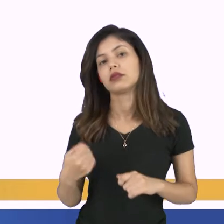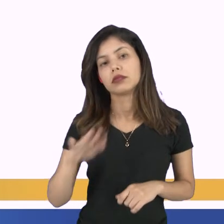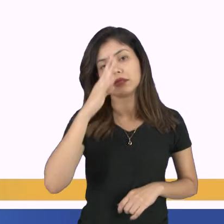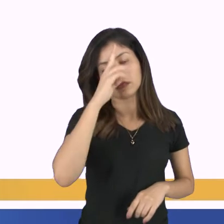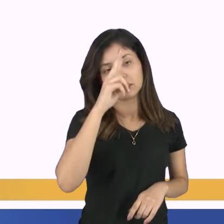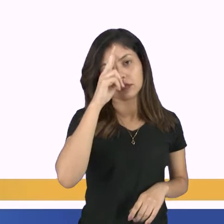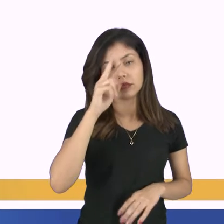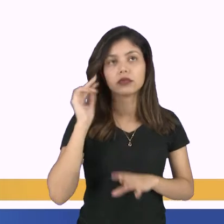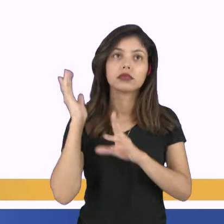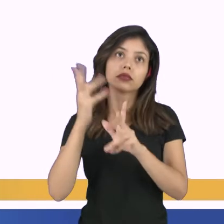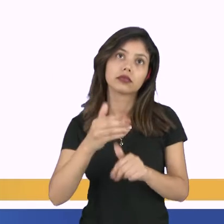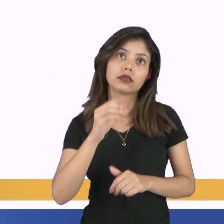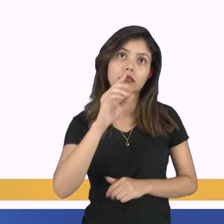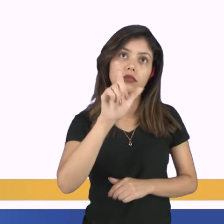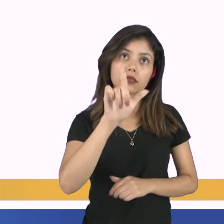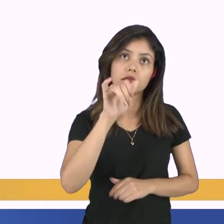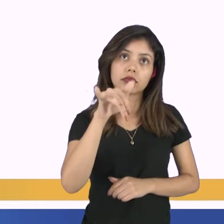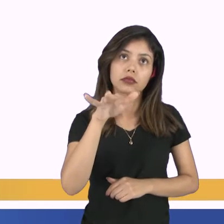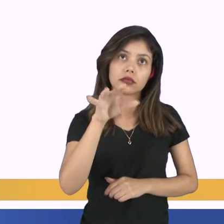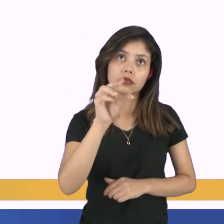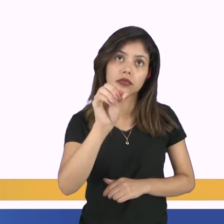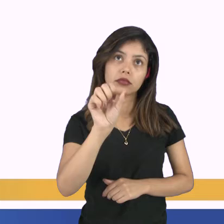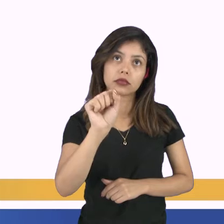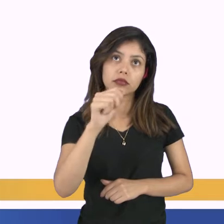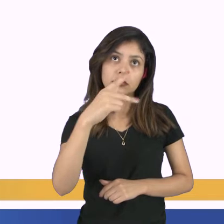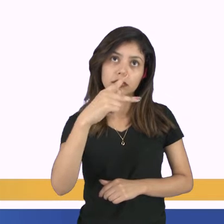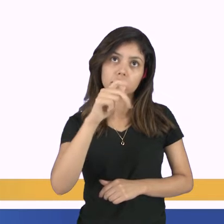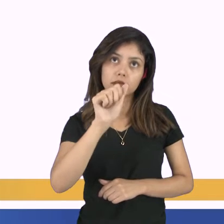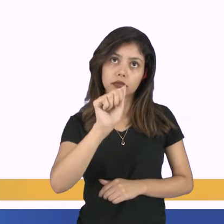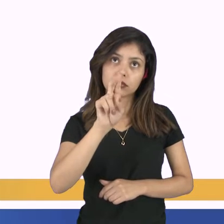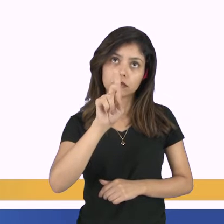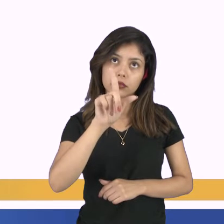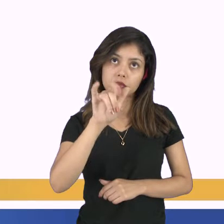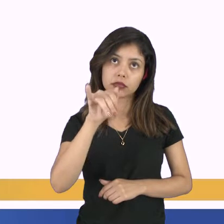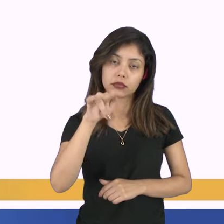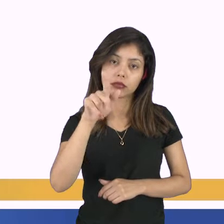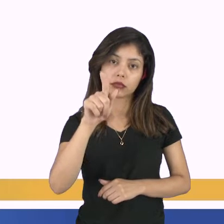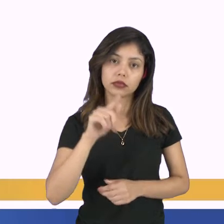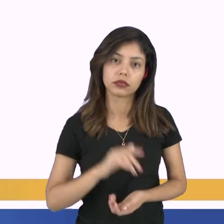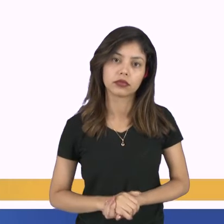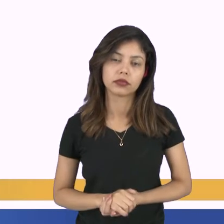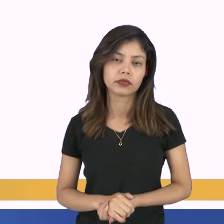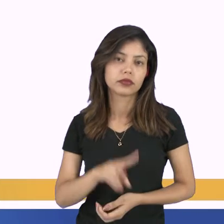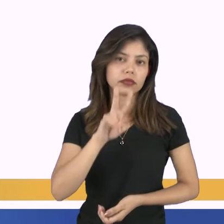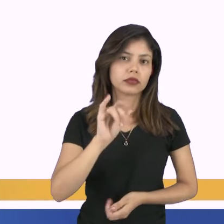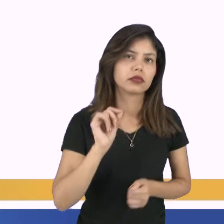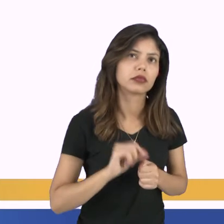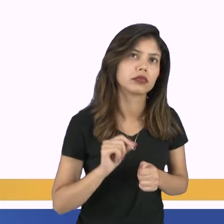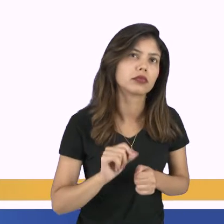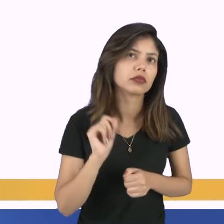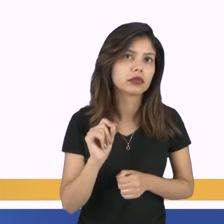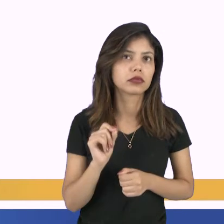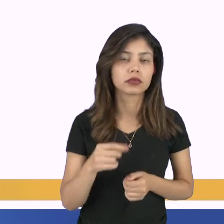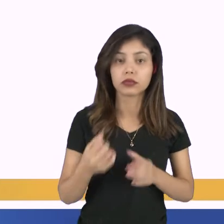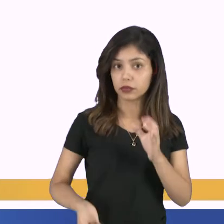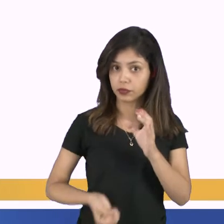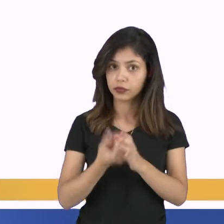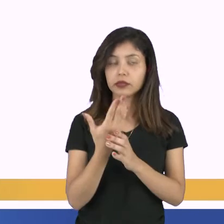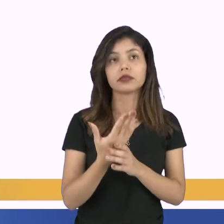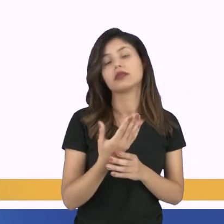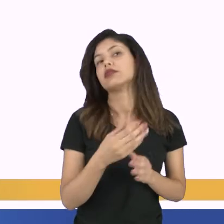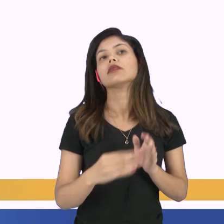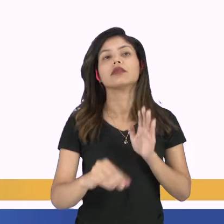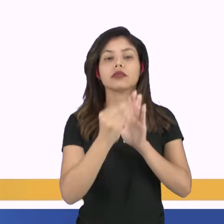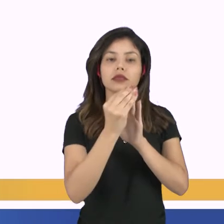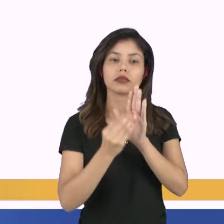precisa relembrar do diagrama de Linus Pauling. Então, o que esse químico ele fez? Ele criou um diagrama